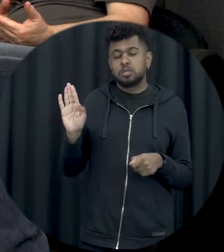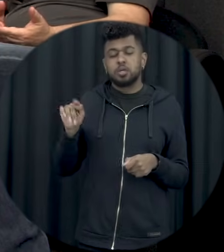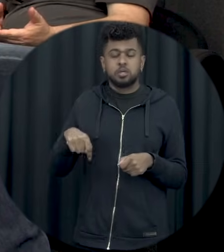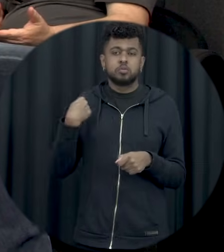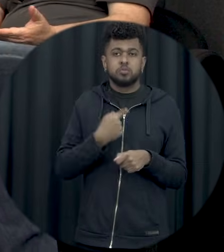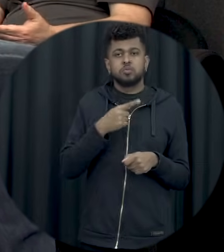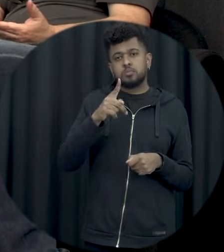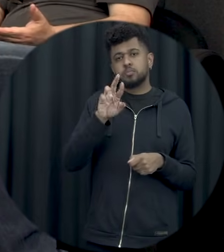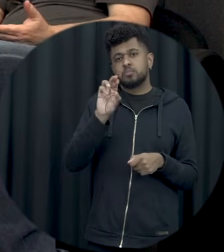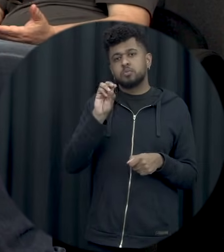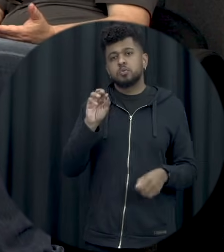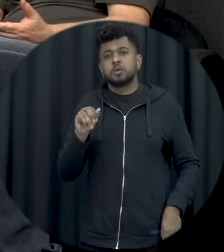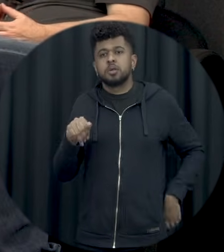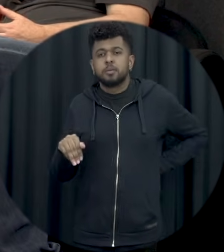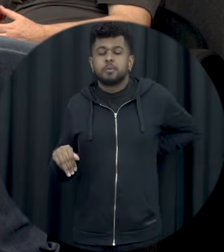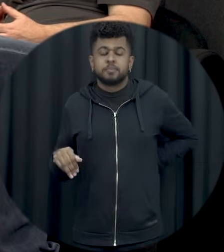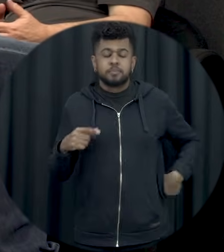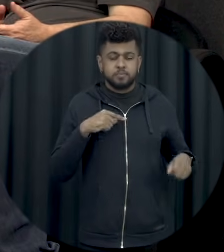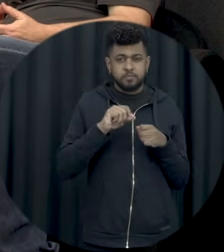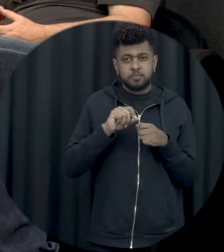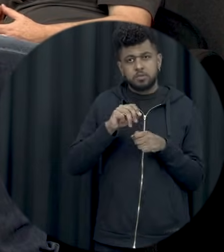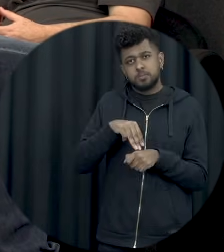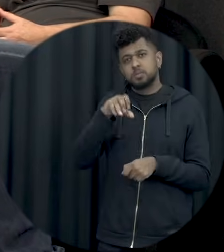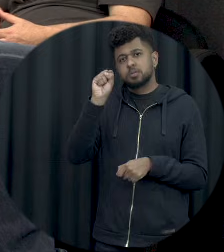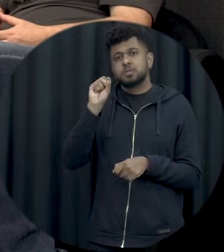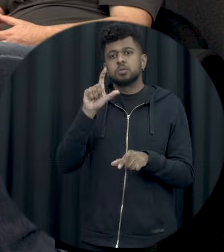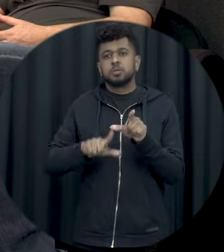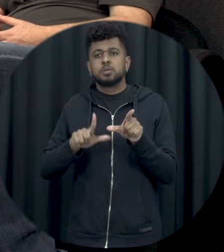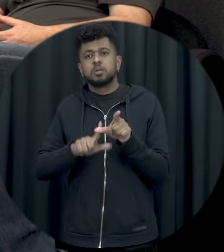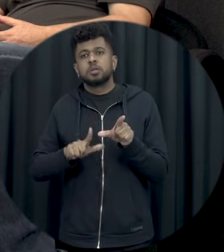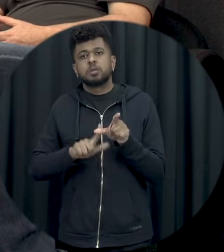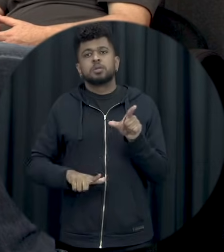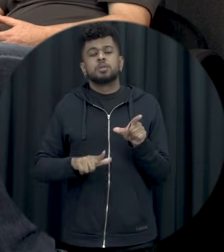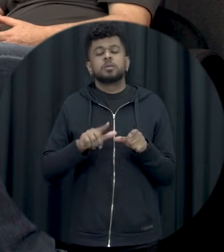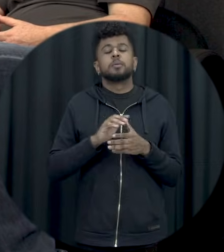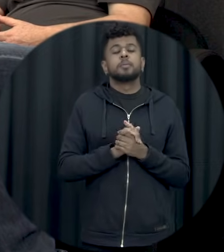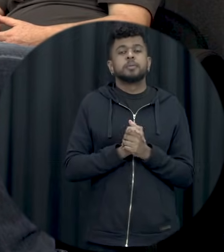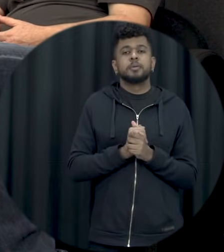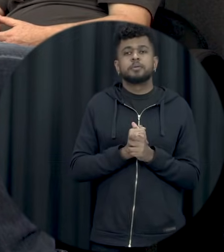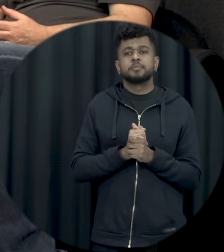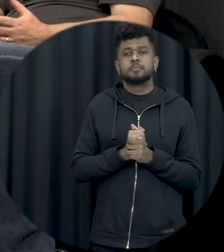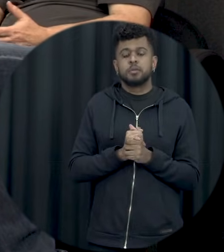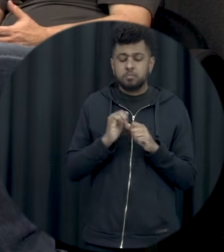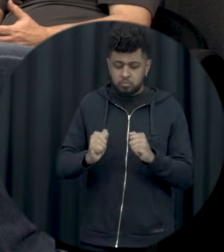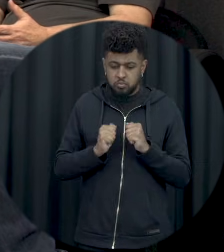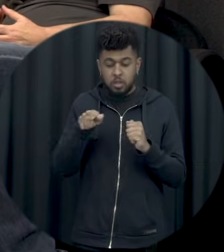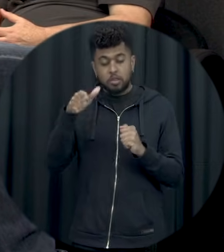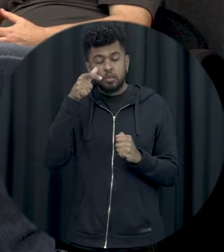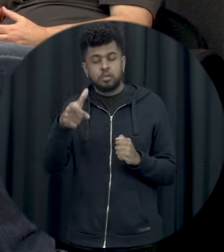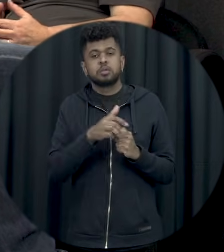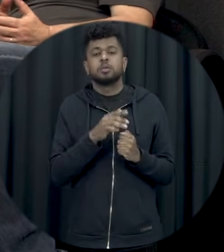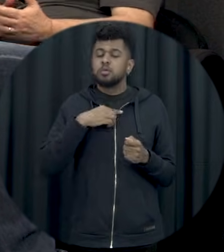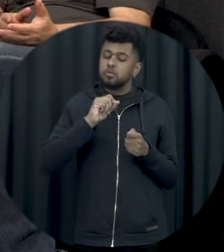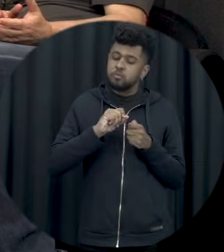programa onde eu tinha feito o mestrado, o programa de pós-graduação em letras da Federal da Paraíba, poderia ser interessante. E aí eu fiz o projeto